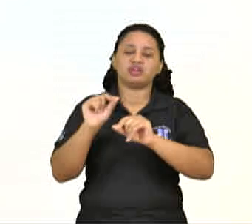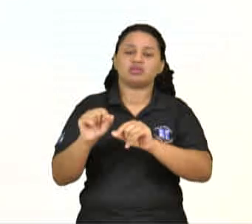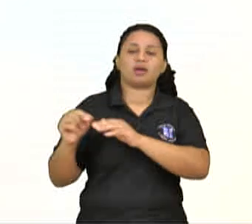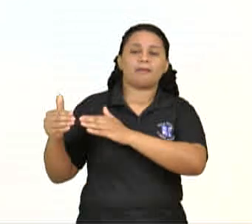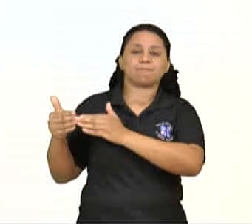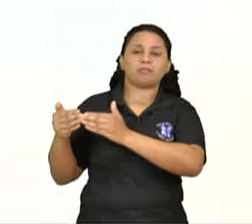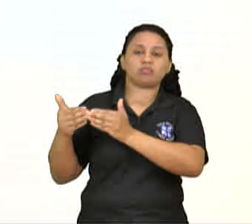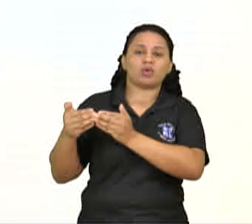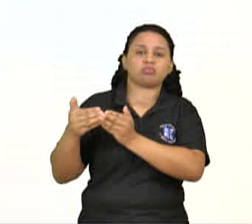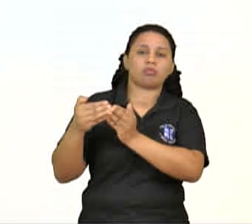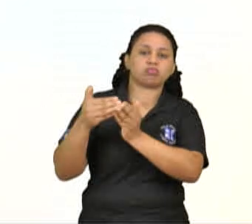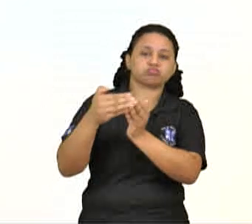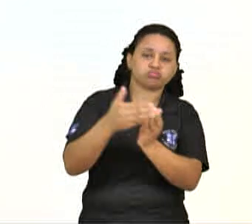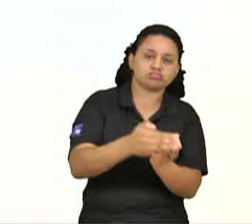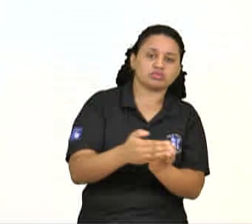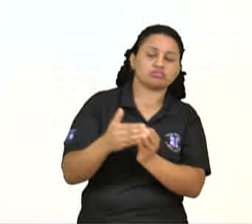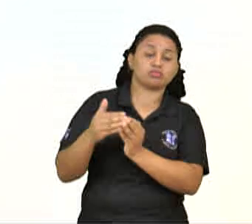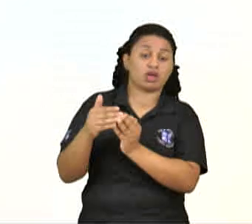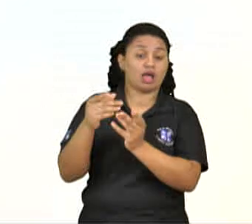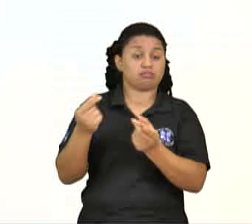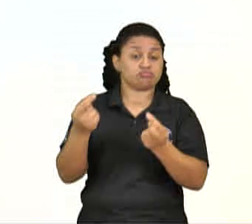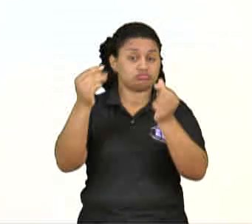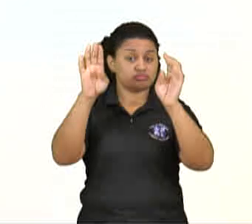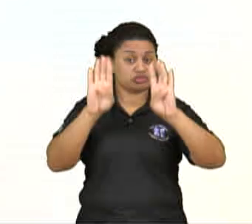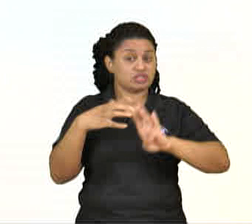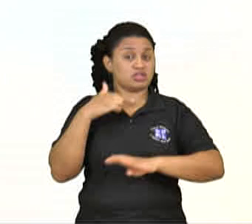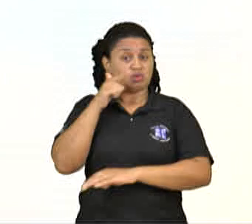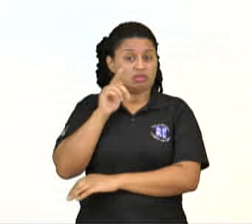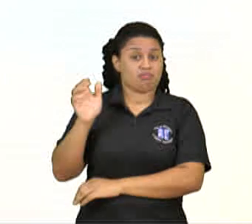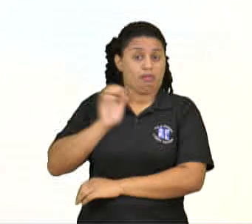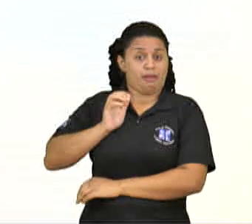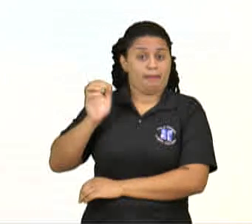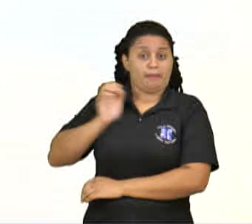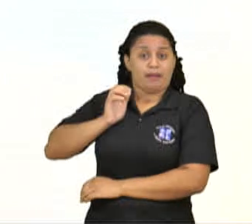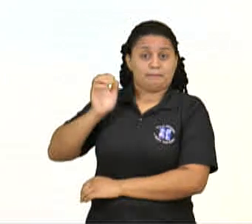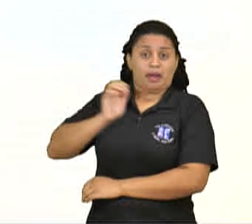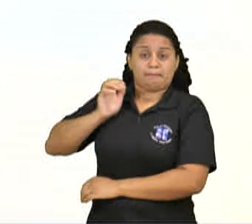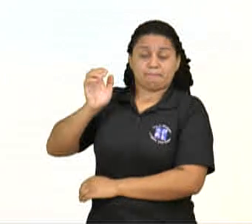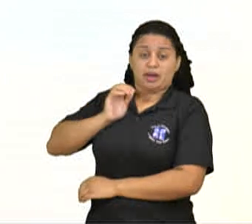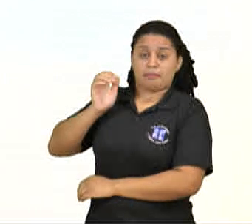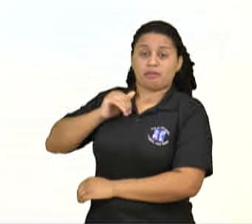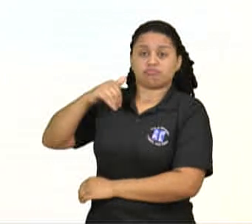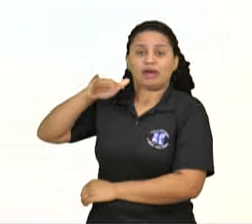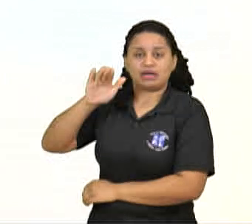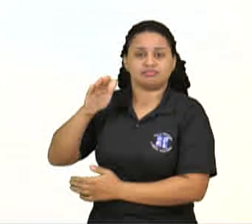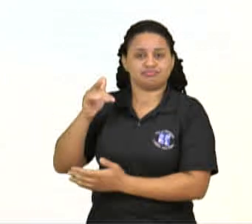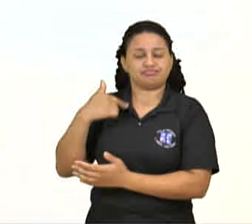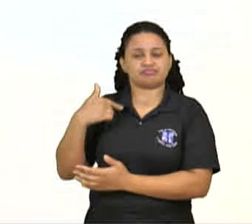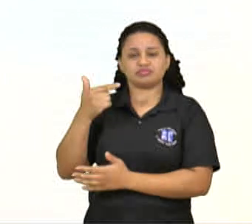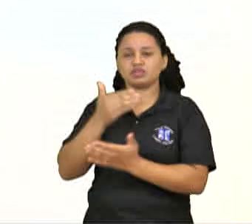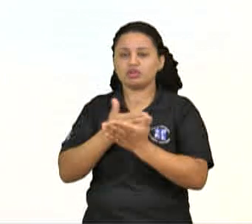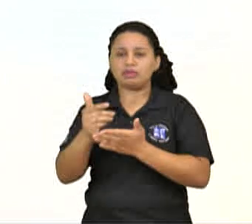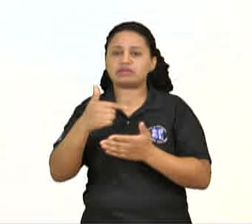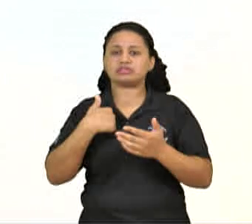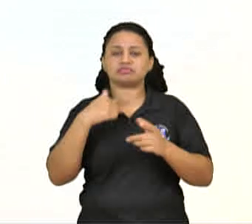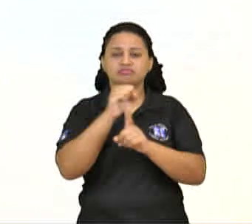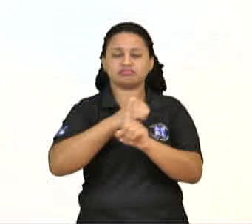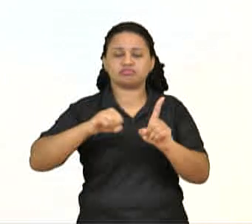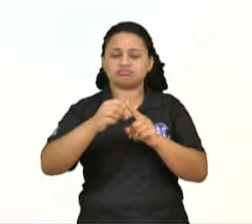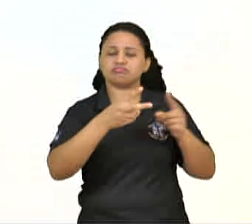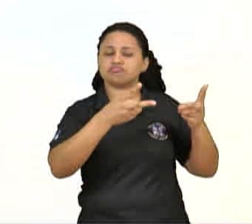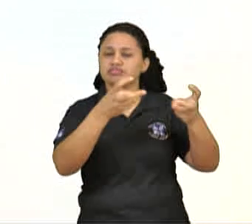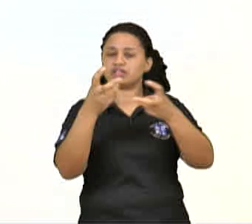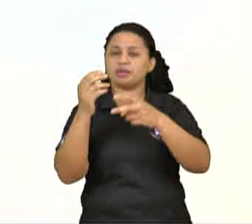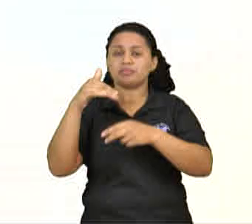navegações, essa burguesia ela vai enriquecer muito. A burguesia ela começa a ter um grande destaque na sociedade.